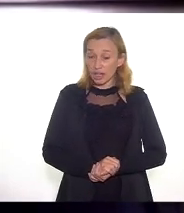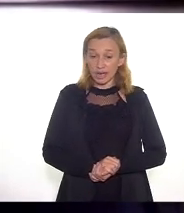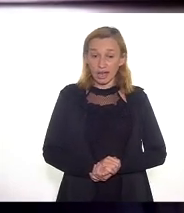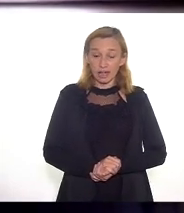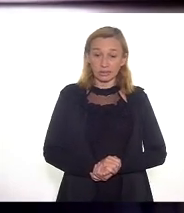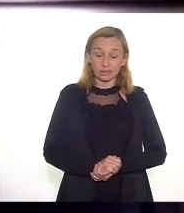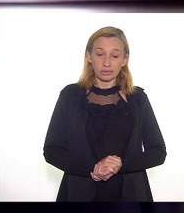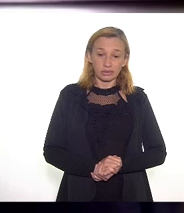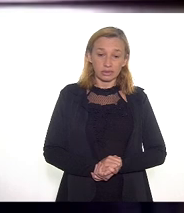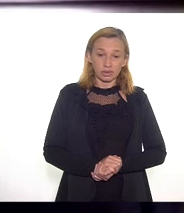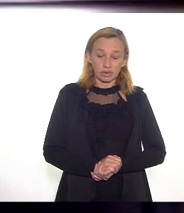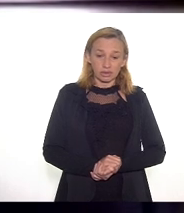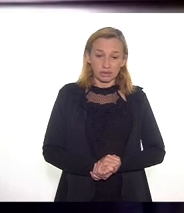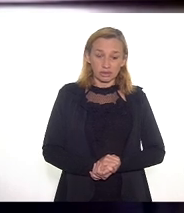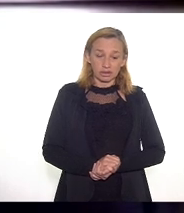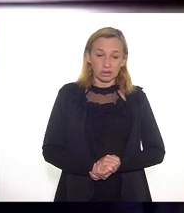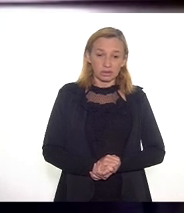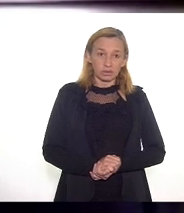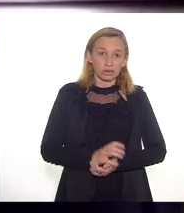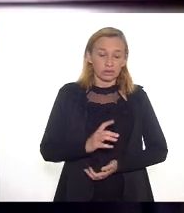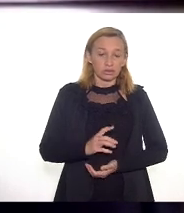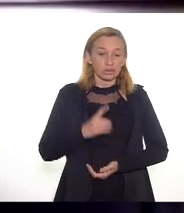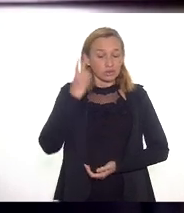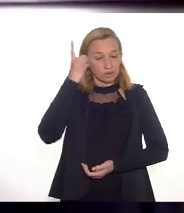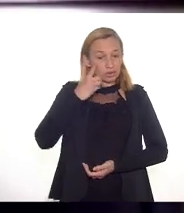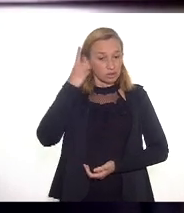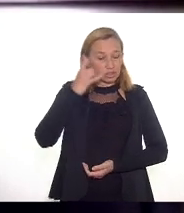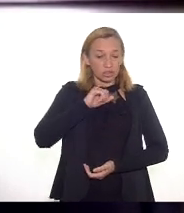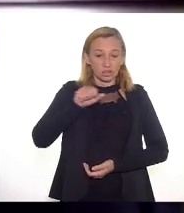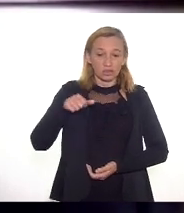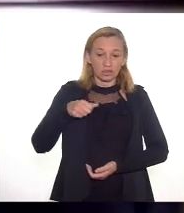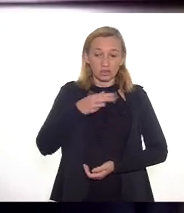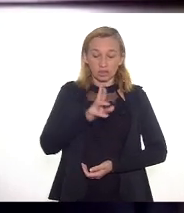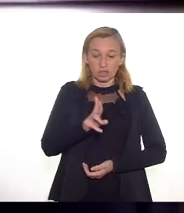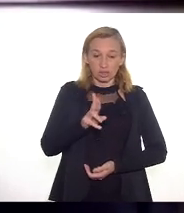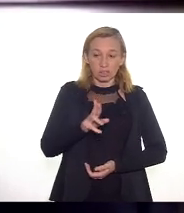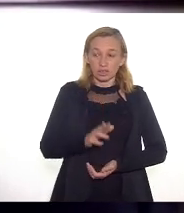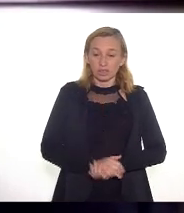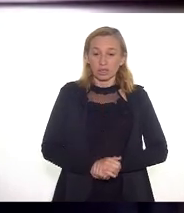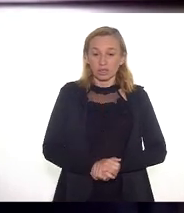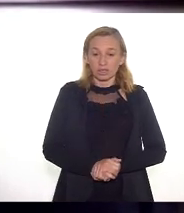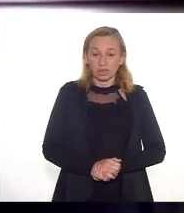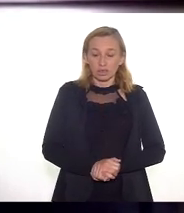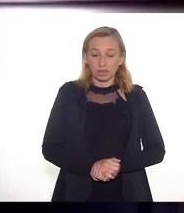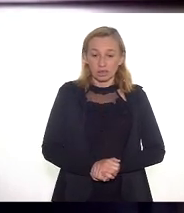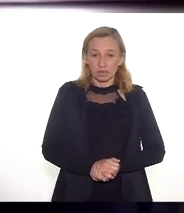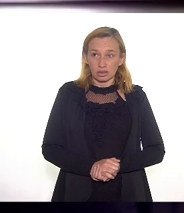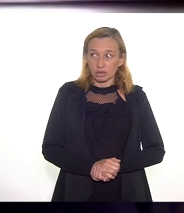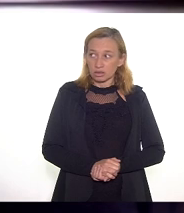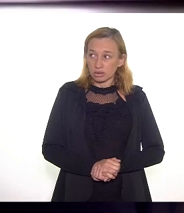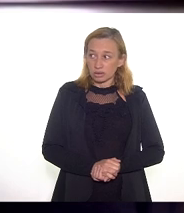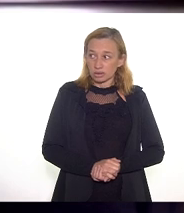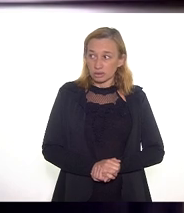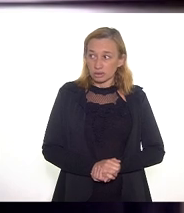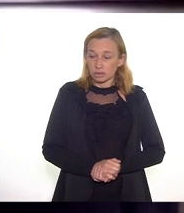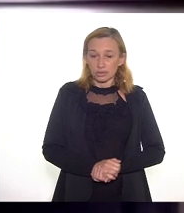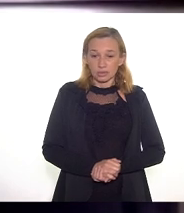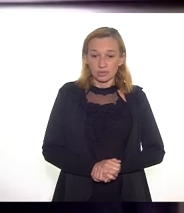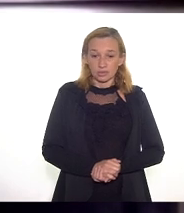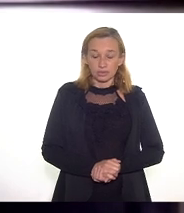Deputado Gustavo Schmidt. Deputado Jair Bittencourt. Deputado Jair